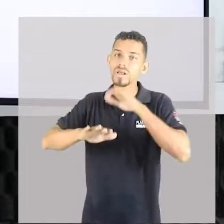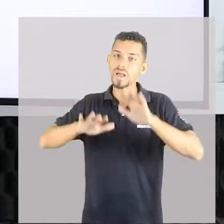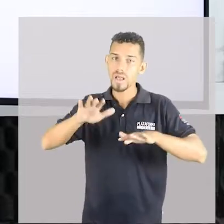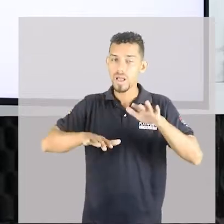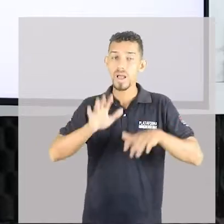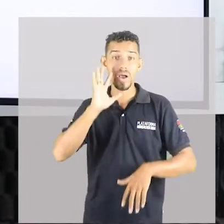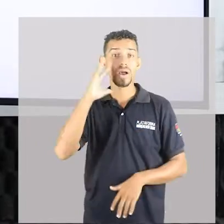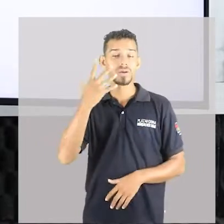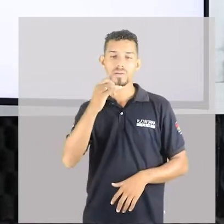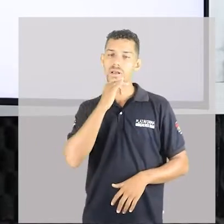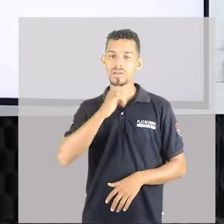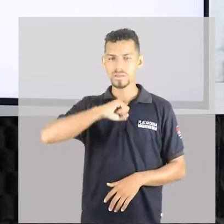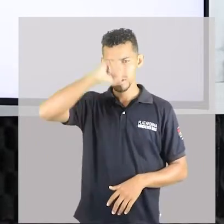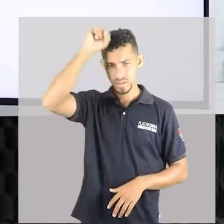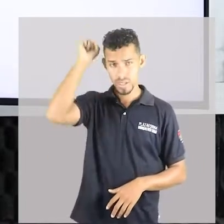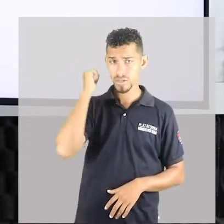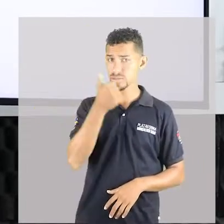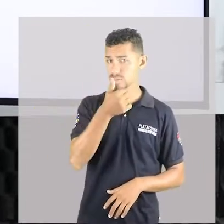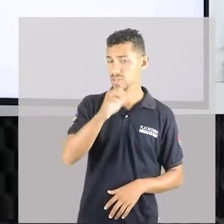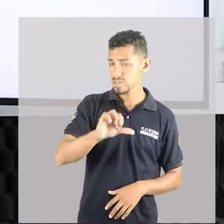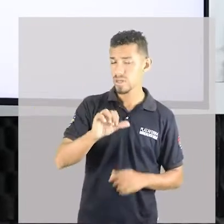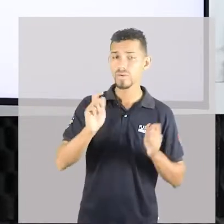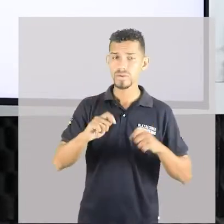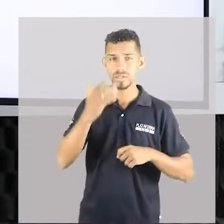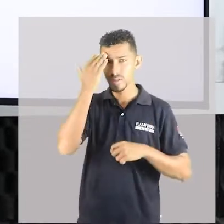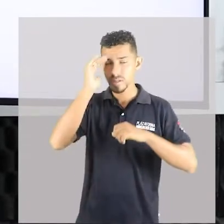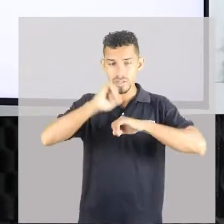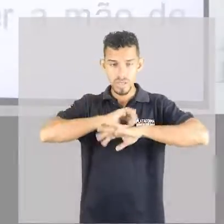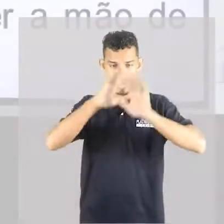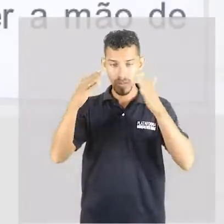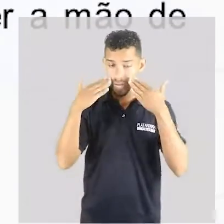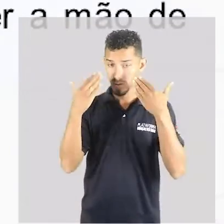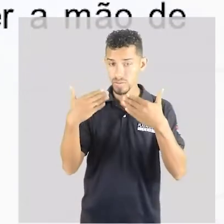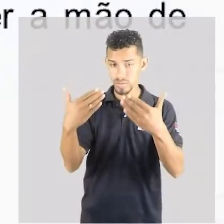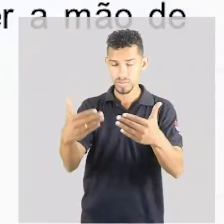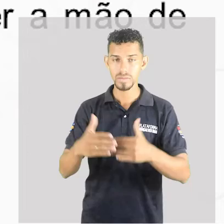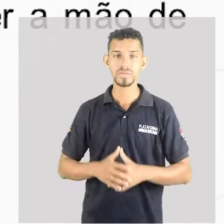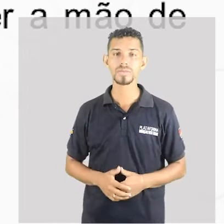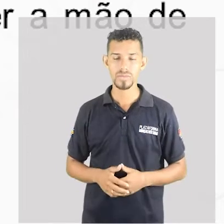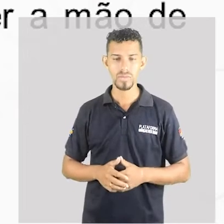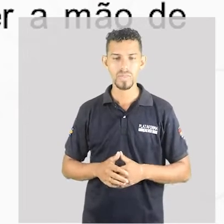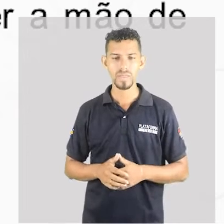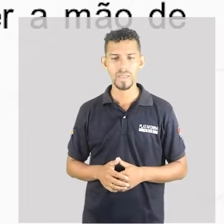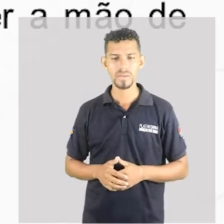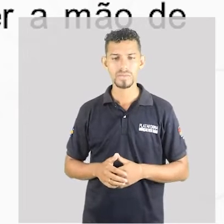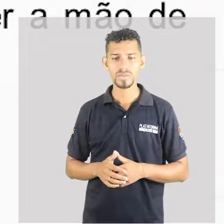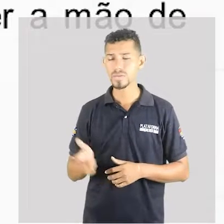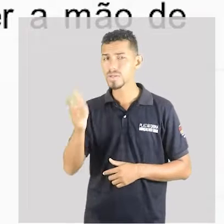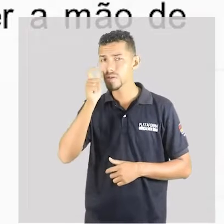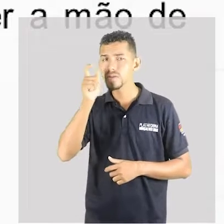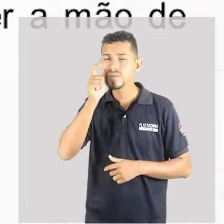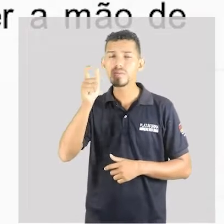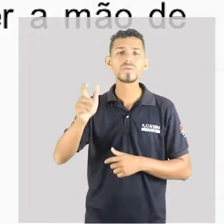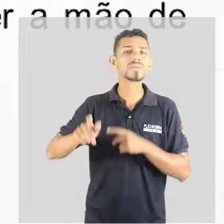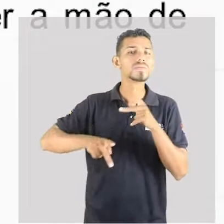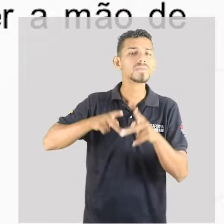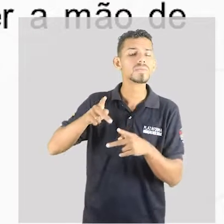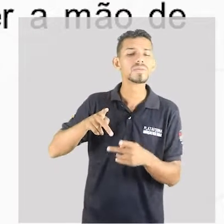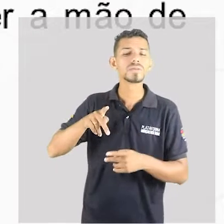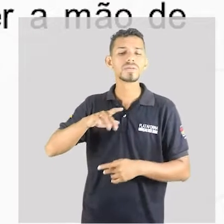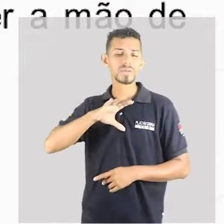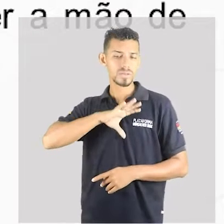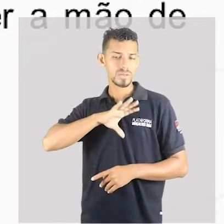no século XIX. É o que nós vamos entender um pouco mais à frente. Então, quais os interesses das potências